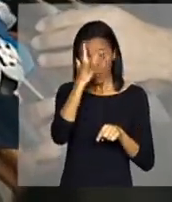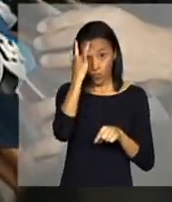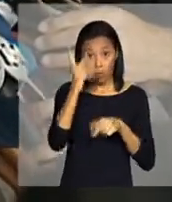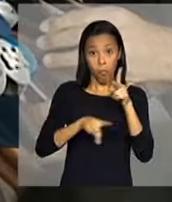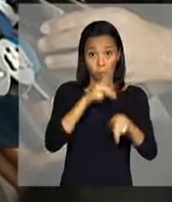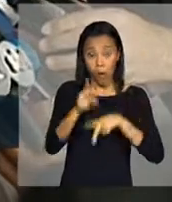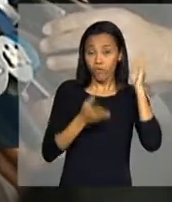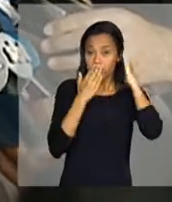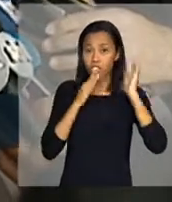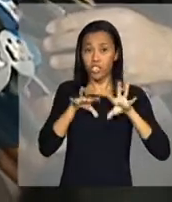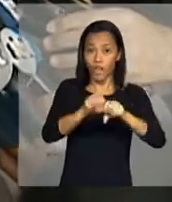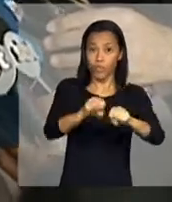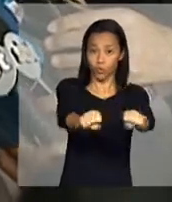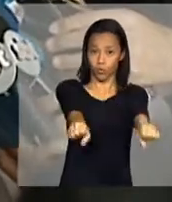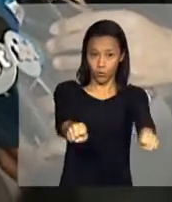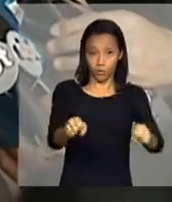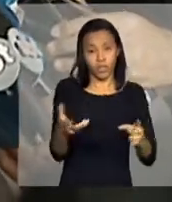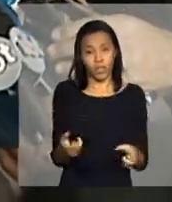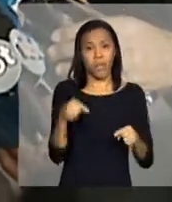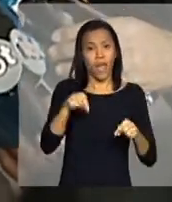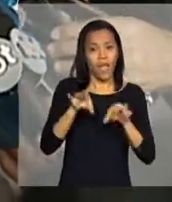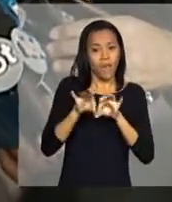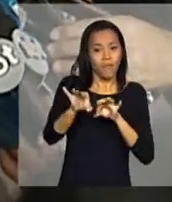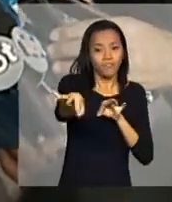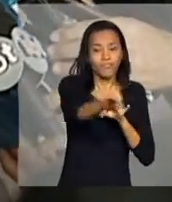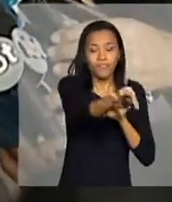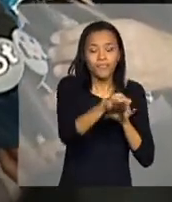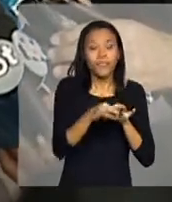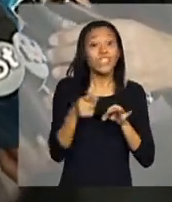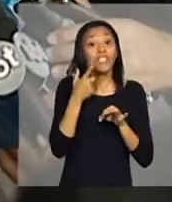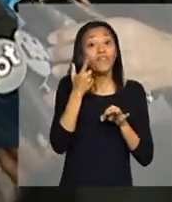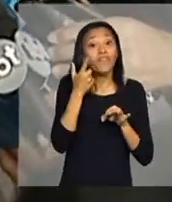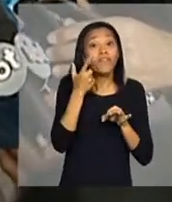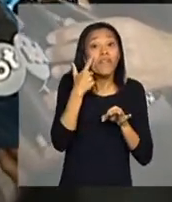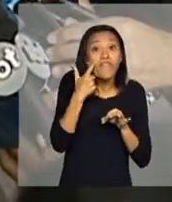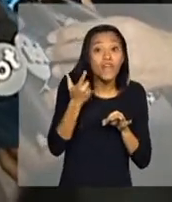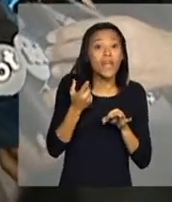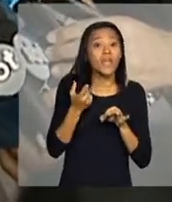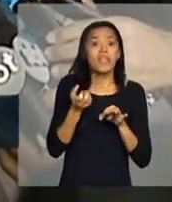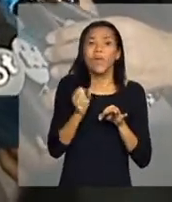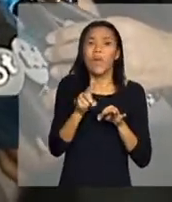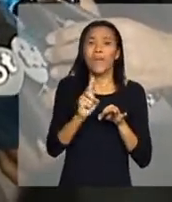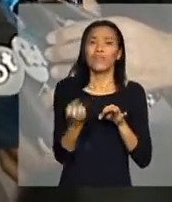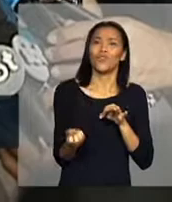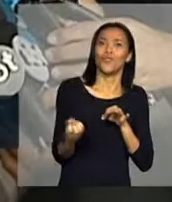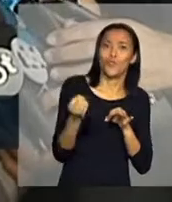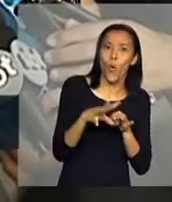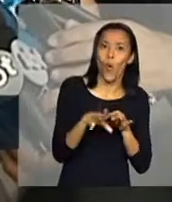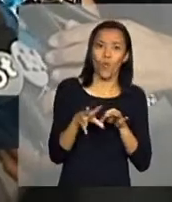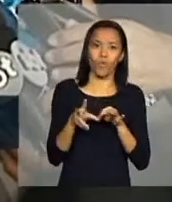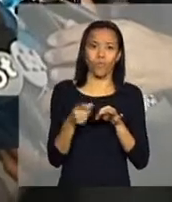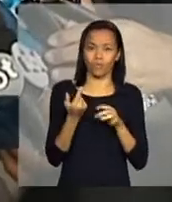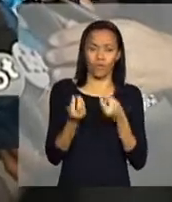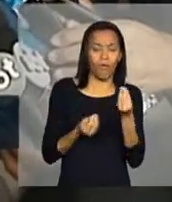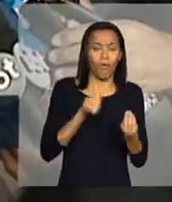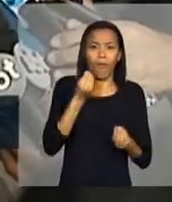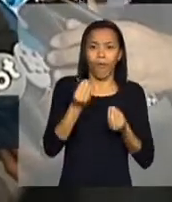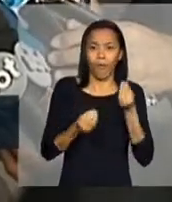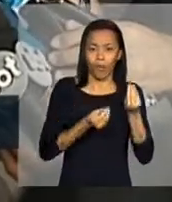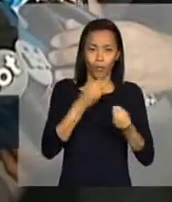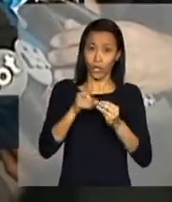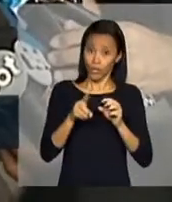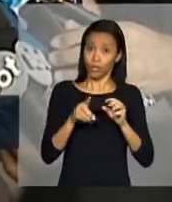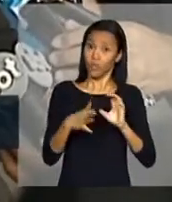seja, a atividade de demarcar é uma atividade administrativa de verificação, não é de inovação no plano daquilo que no direito